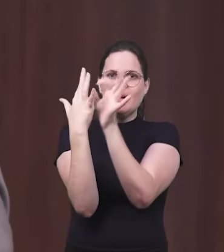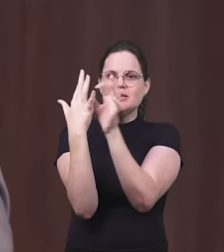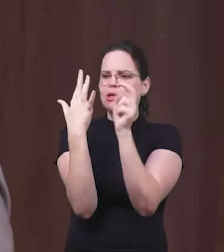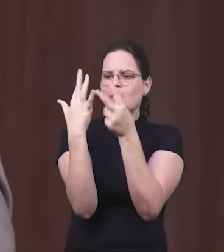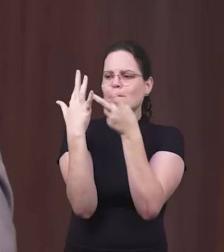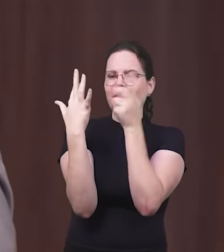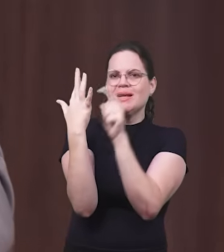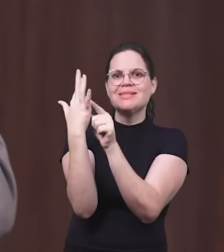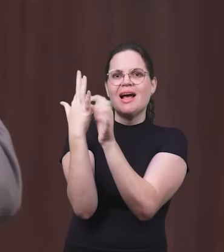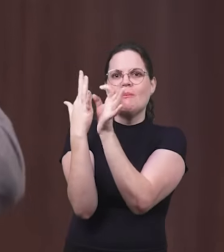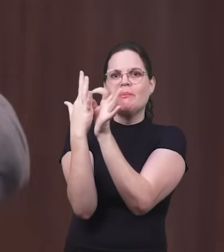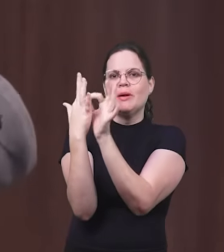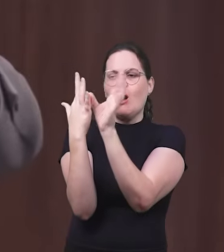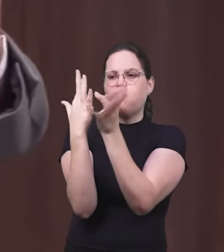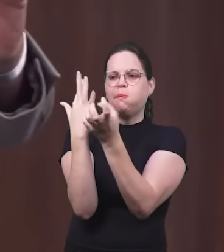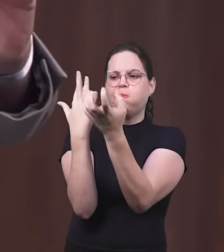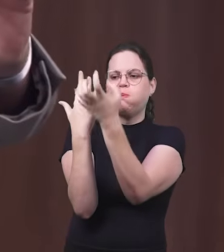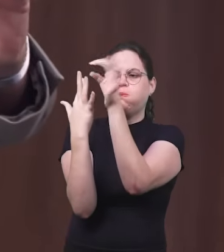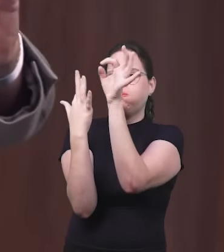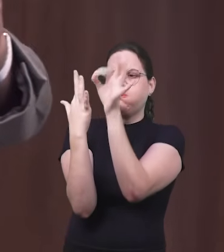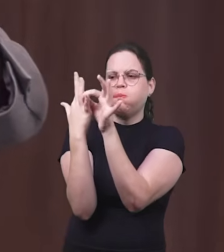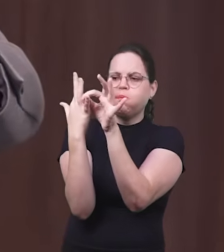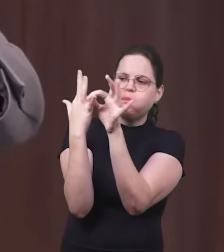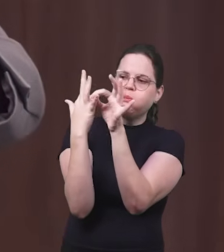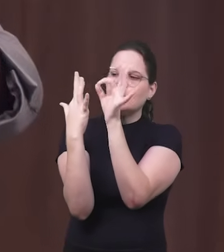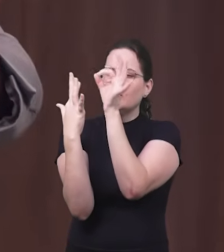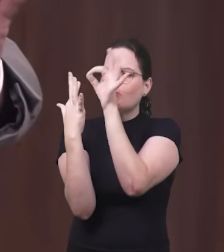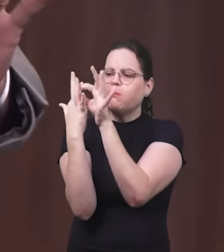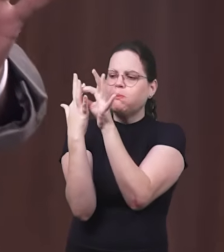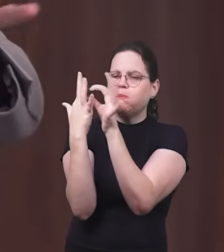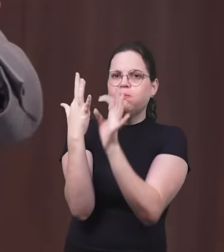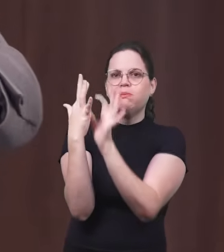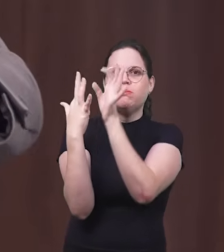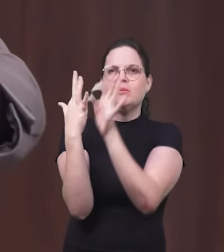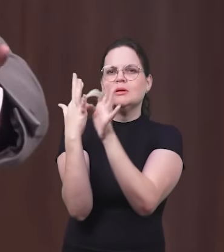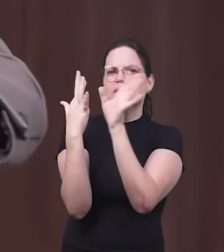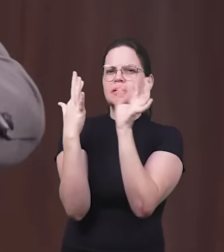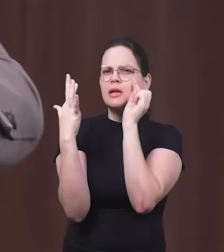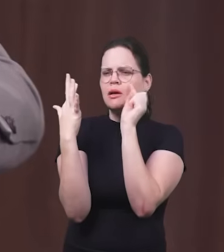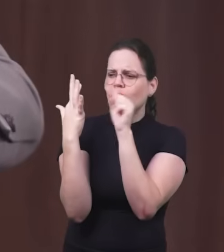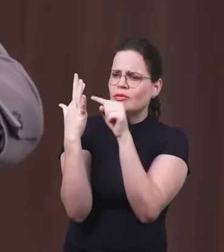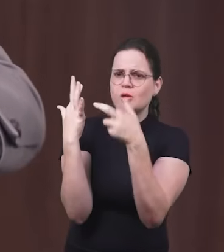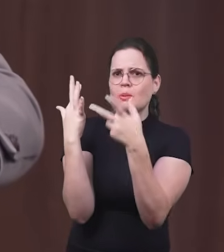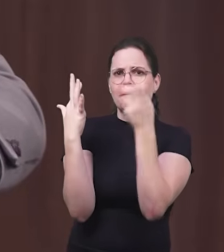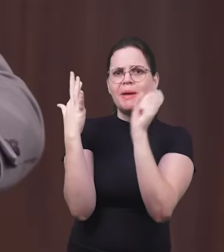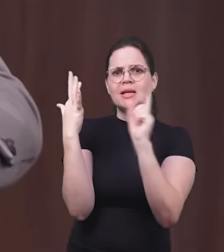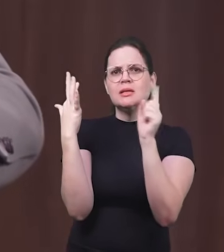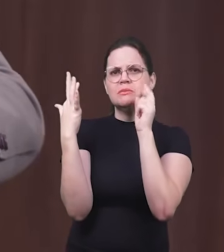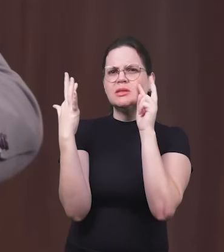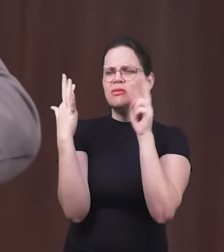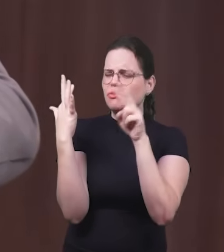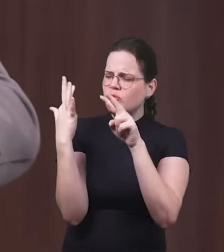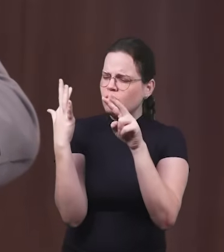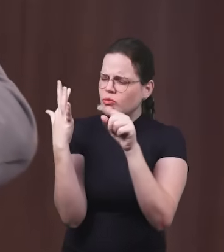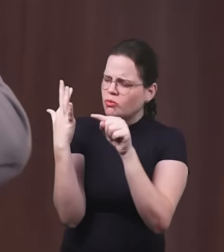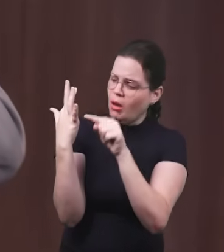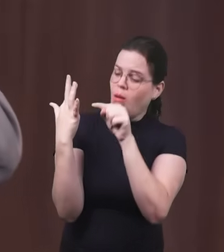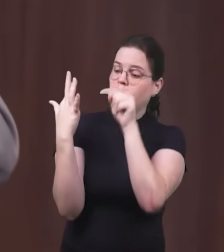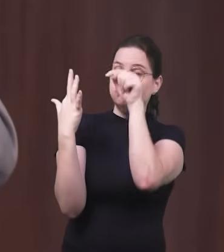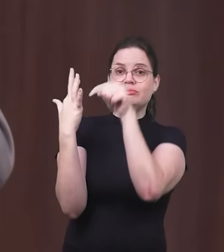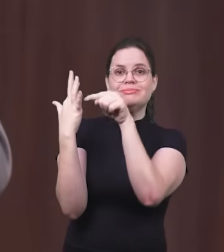vezes. Nem percebe. Às vezes dentro de uma árvore, de uma samambaia, assim, você nem percebe. Lá dentro, o que tem uma coisinha ali